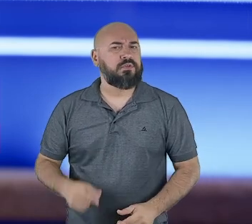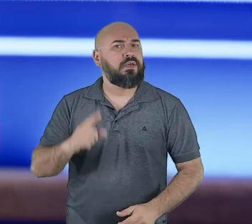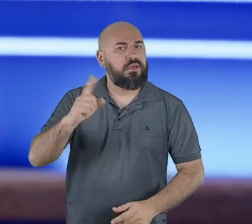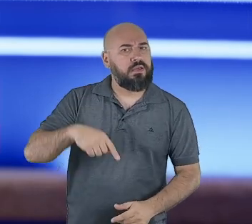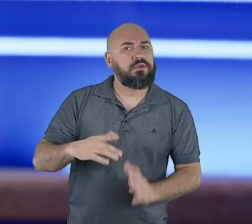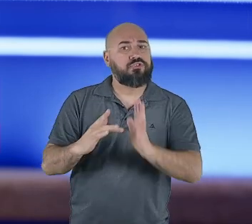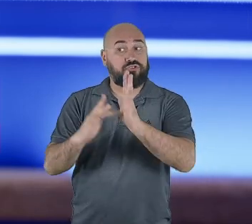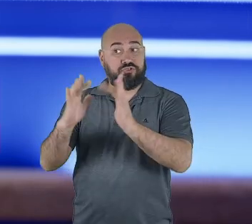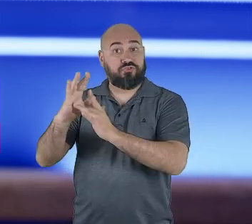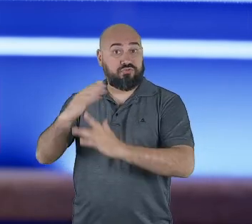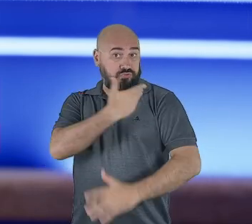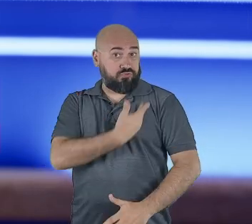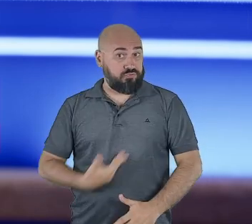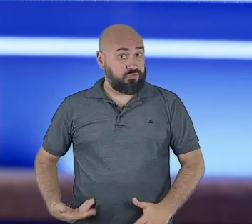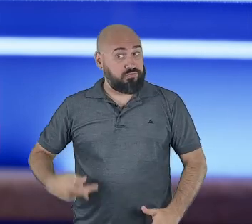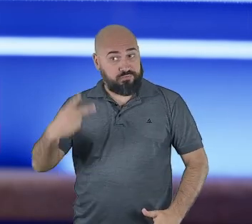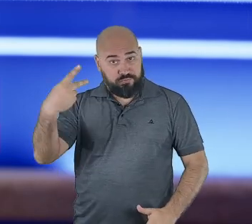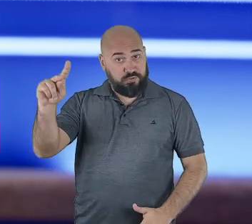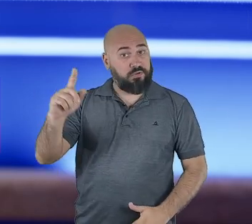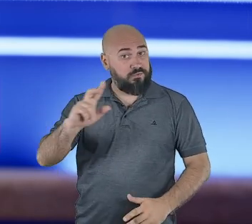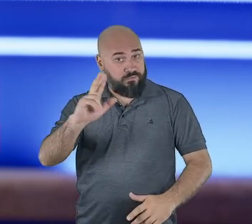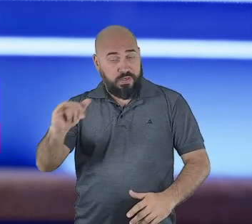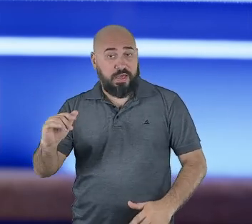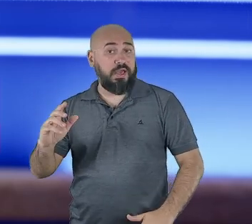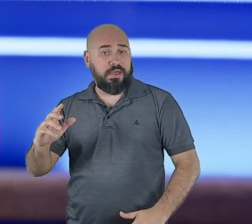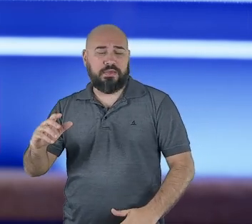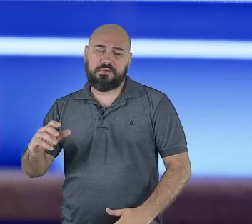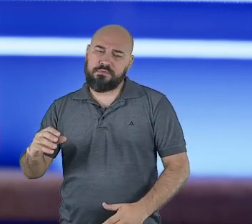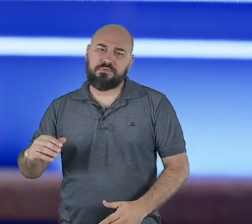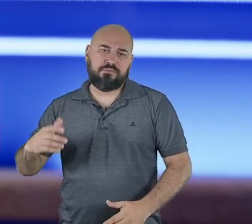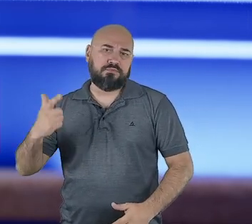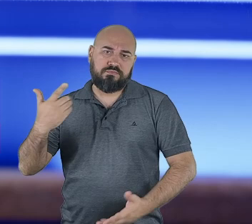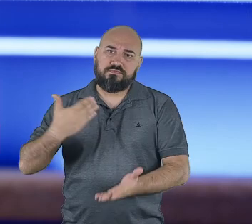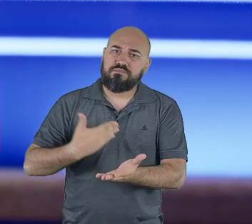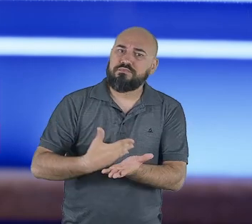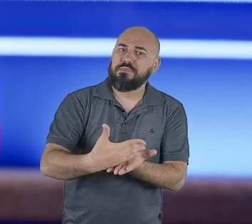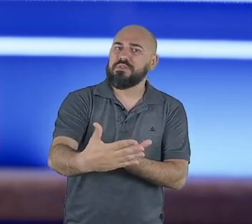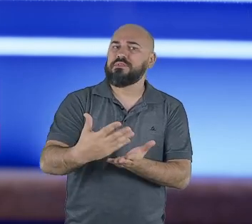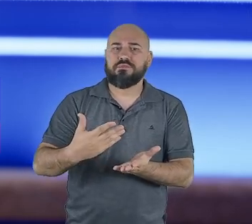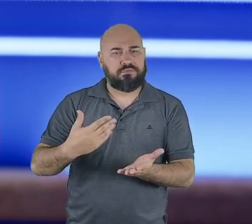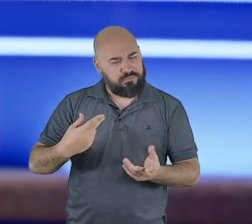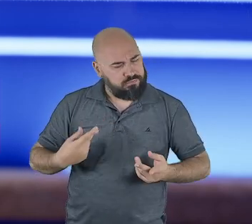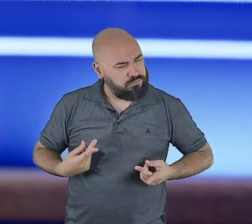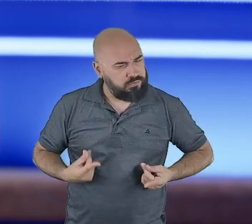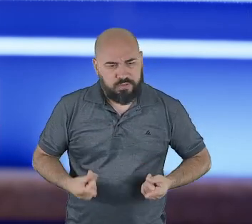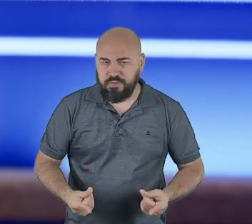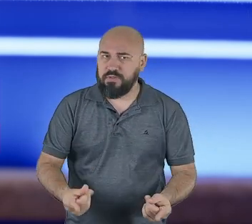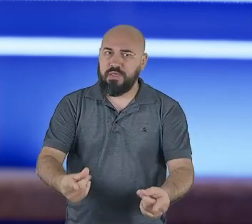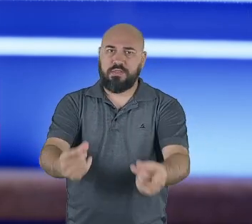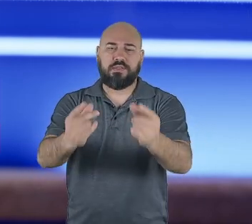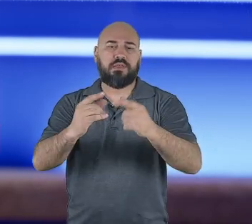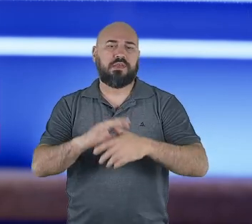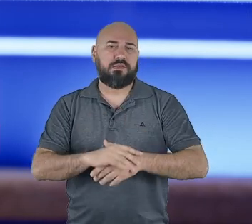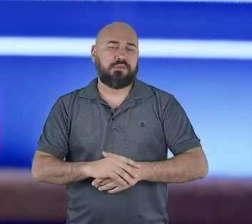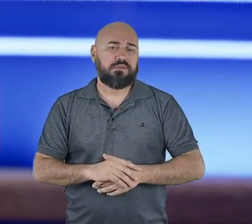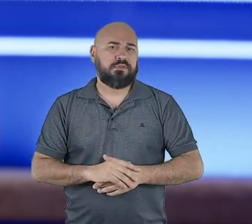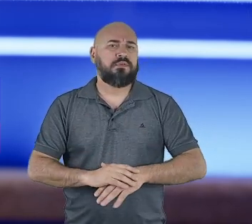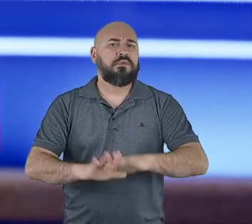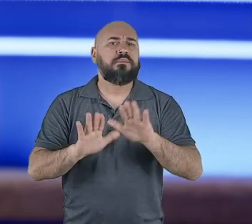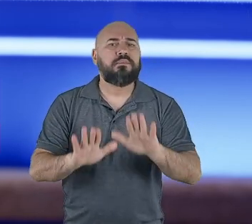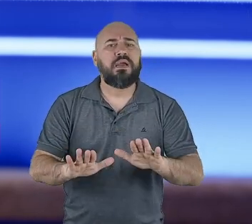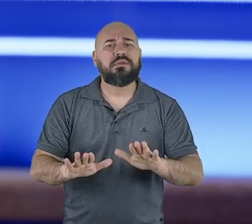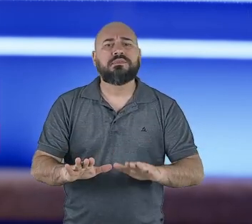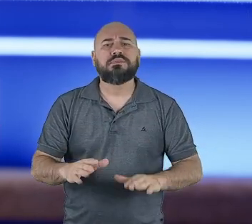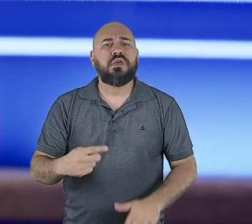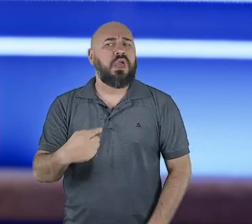reino e este reino nunca terá fim. Será um reino que vai durar por toda a eternidade. Agora, o